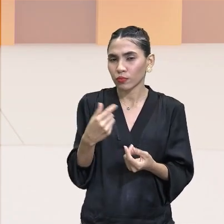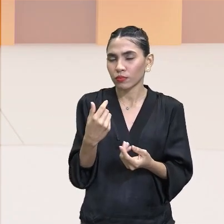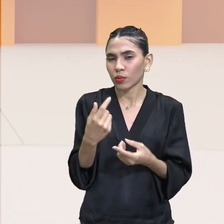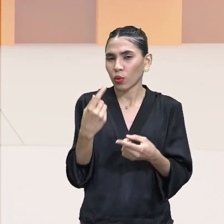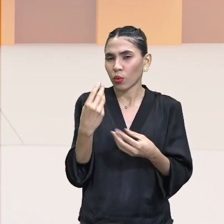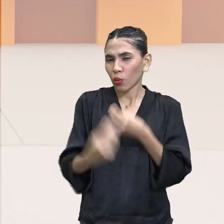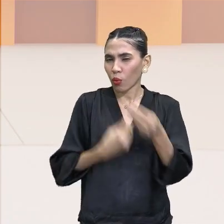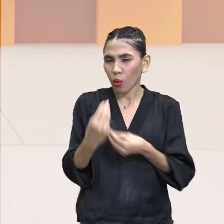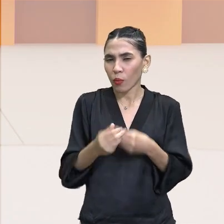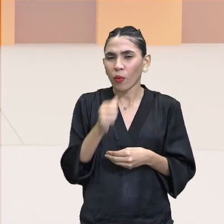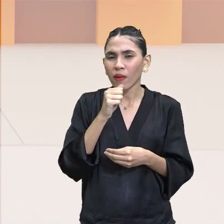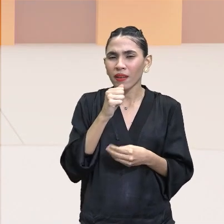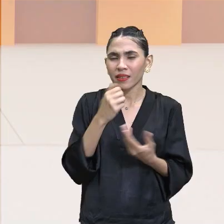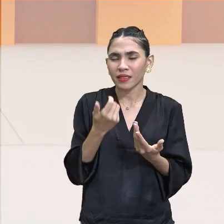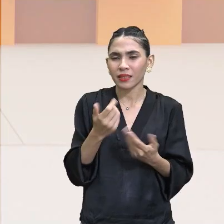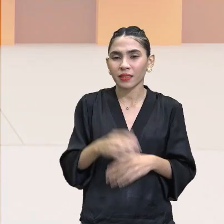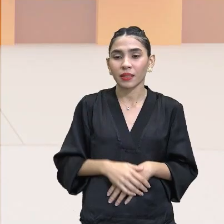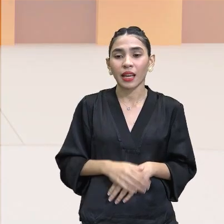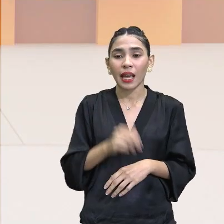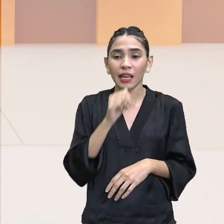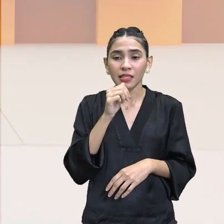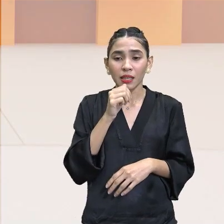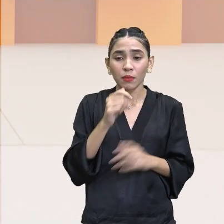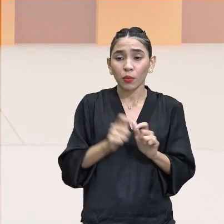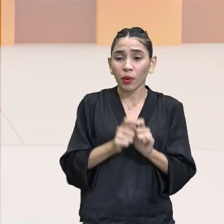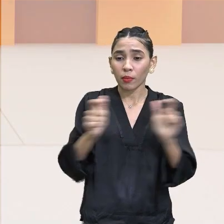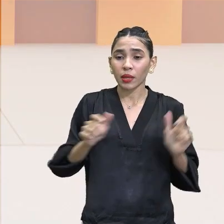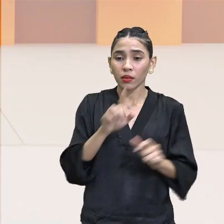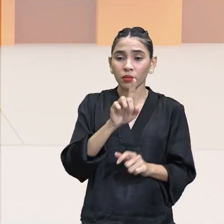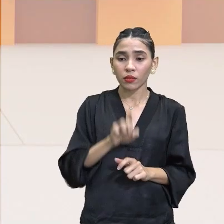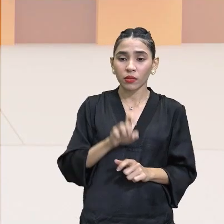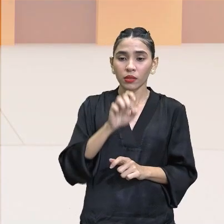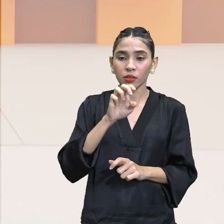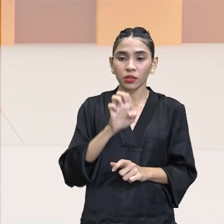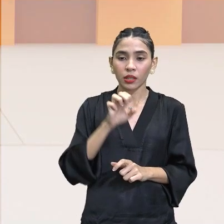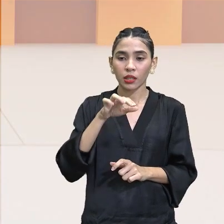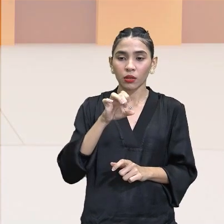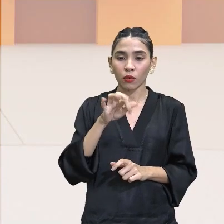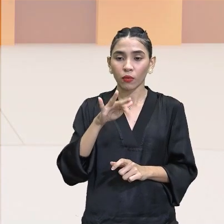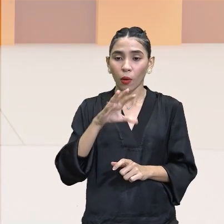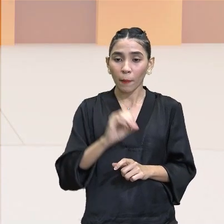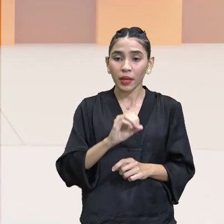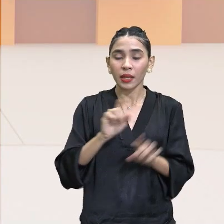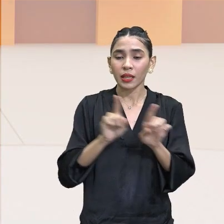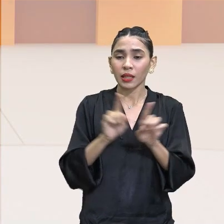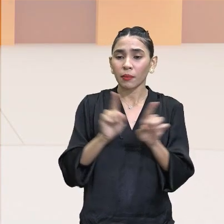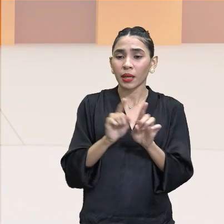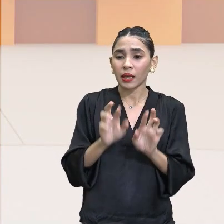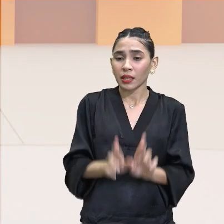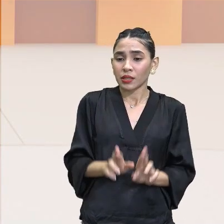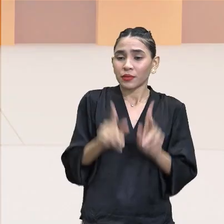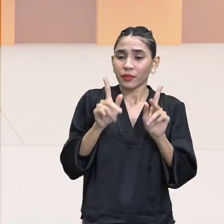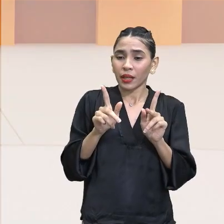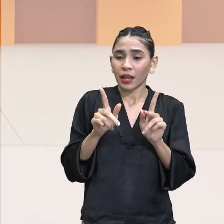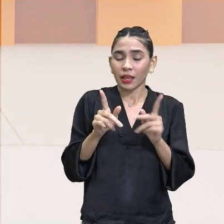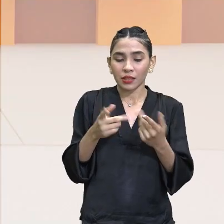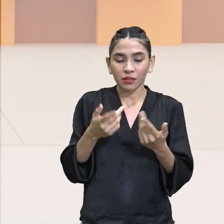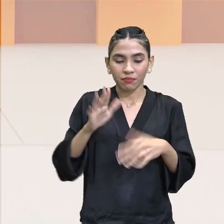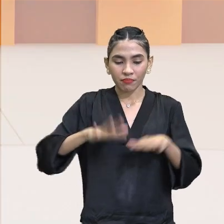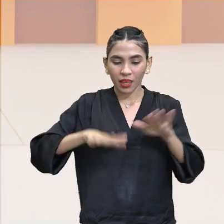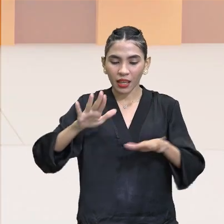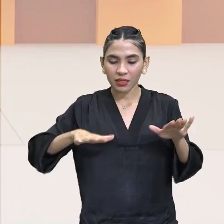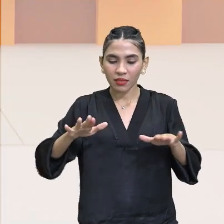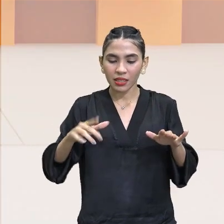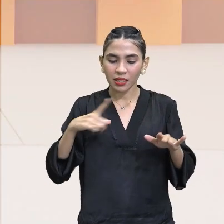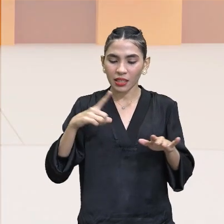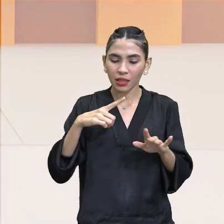existe, né? Aumento da xenofobia, dos fundamentalismos, aquilo que a gente falou, né? O diferente, ele acaba sendo visto como